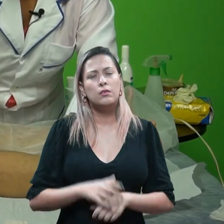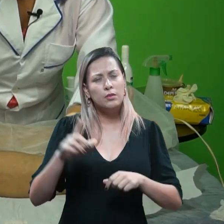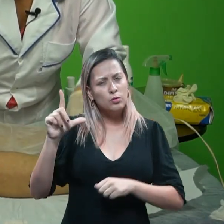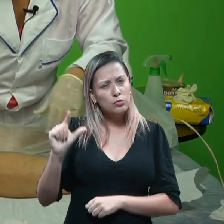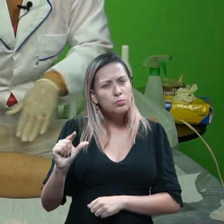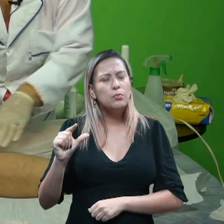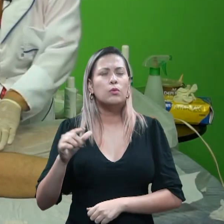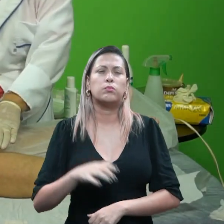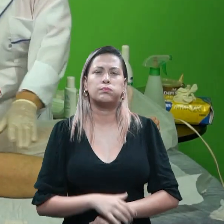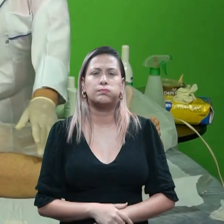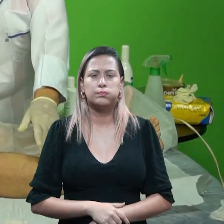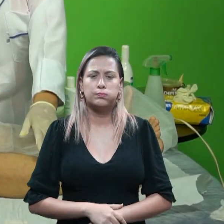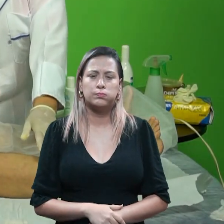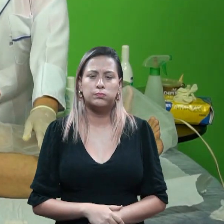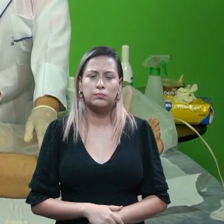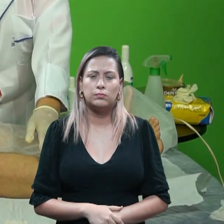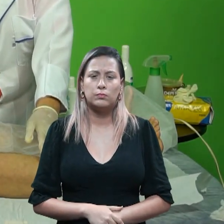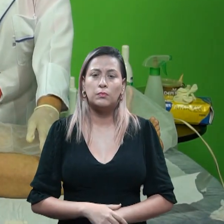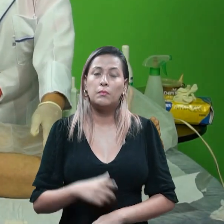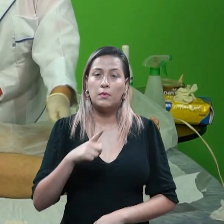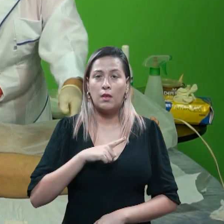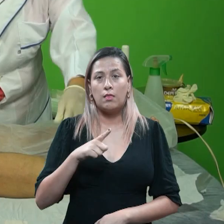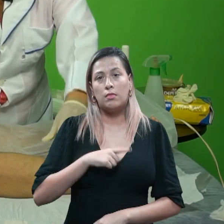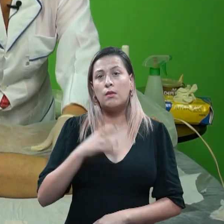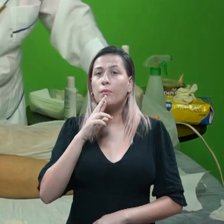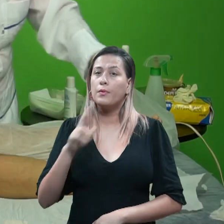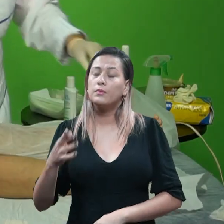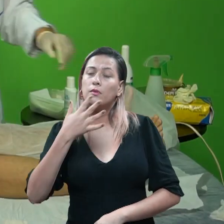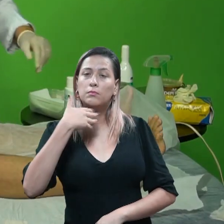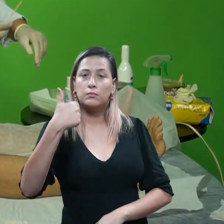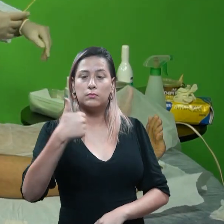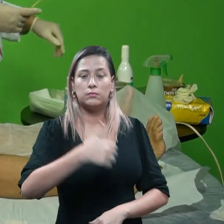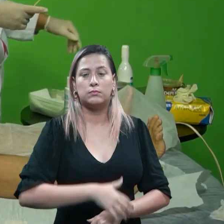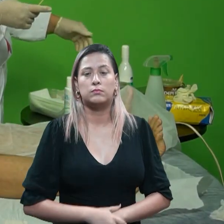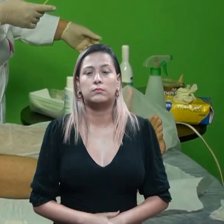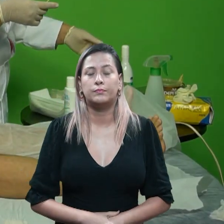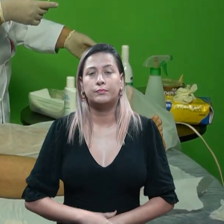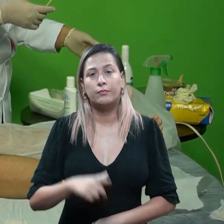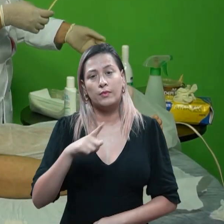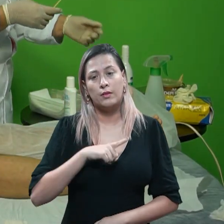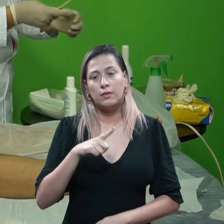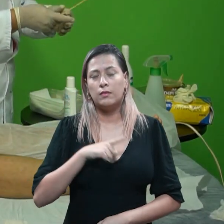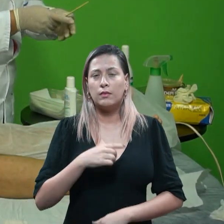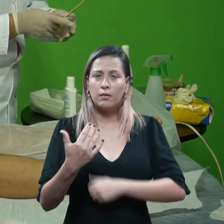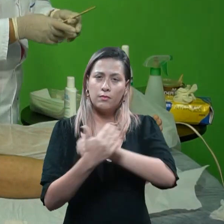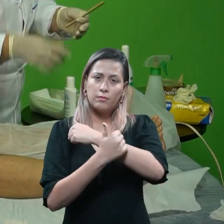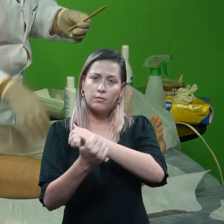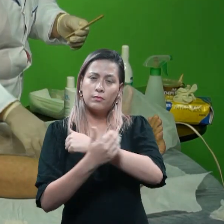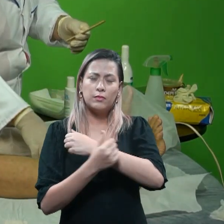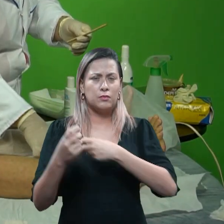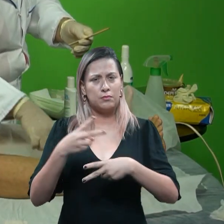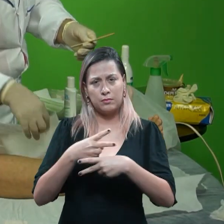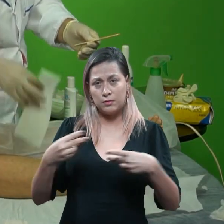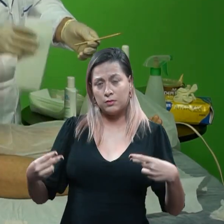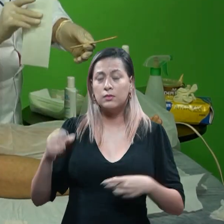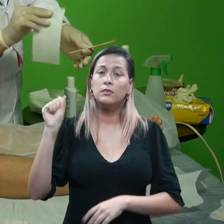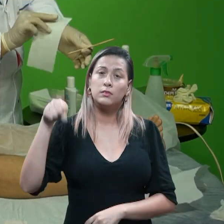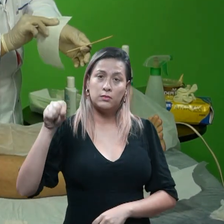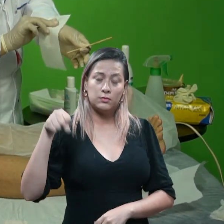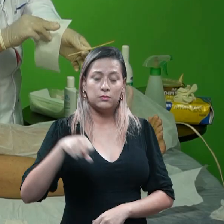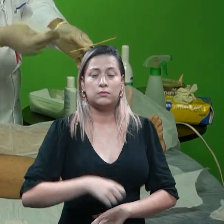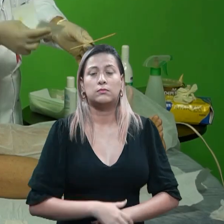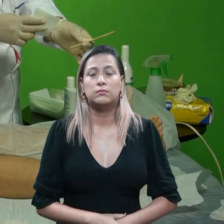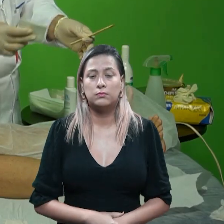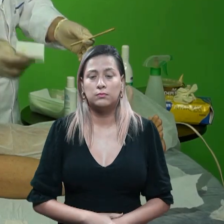aos poucos, porque você vai ter um melhor resultado. Existem outras formas de depilar?